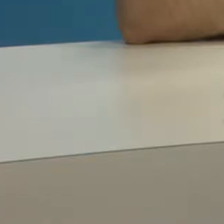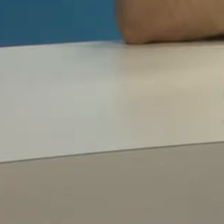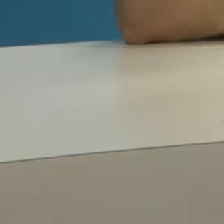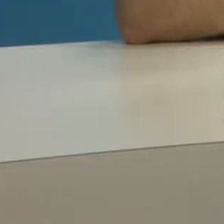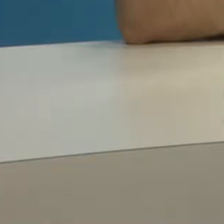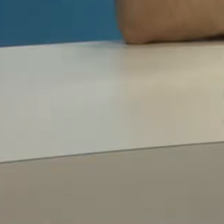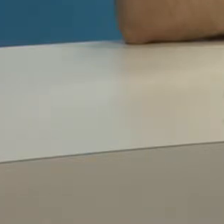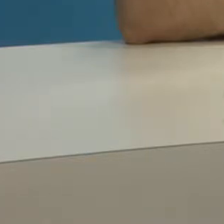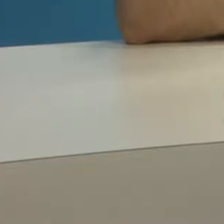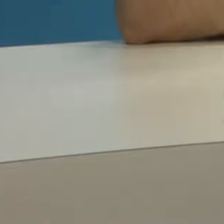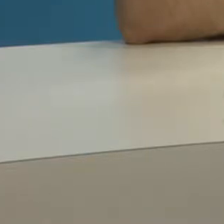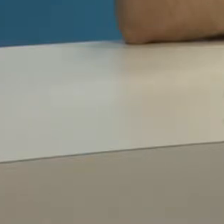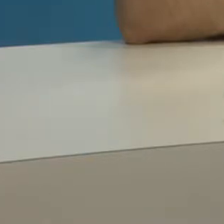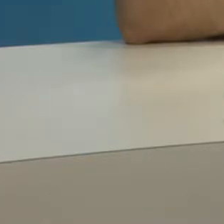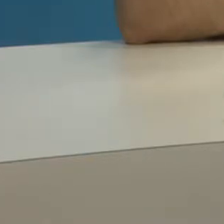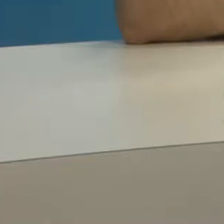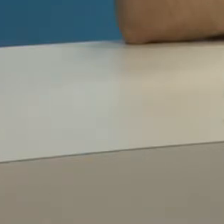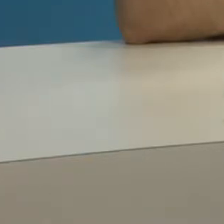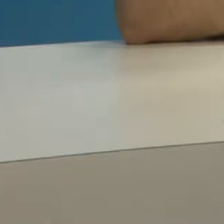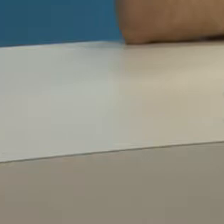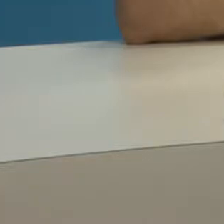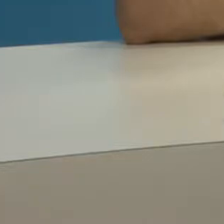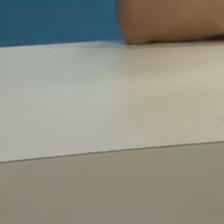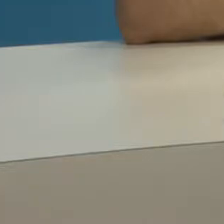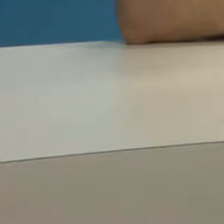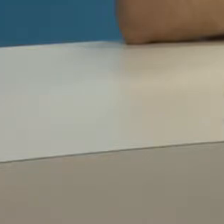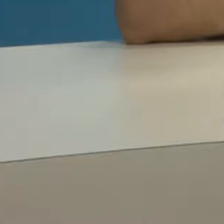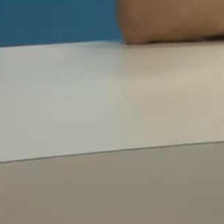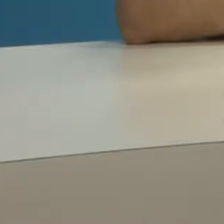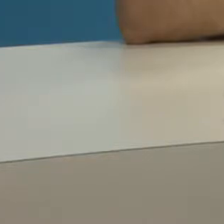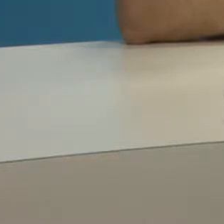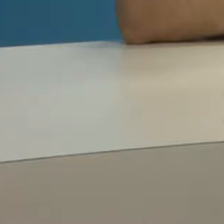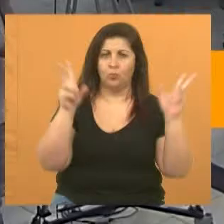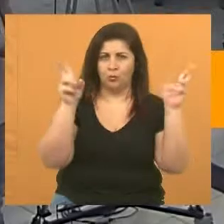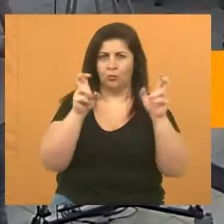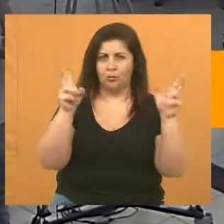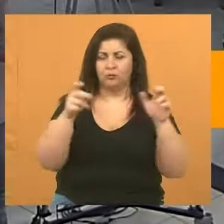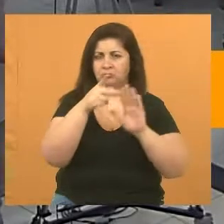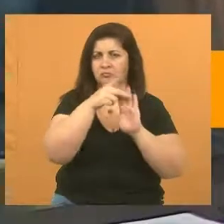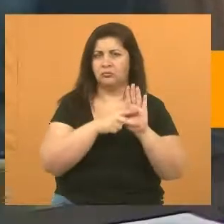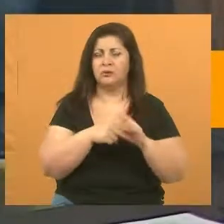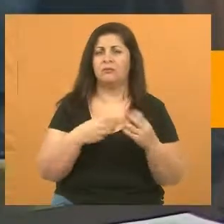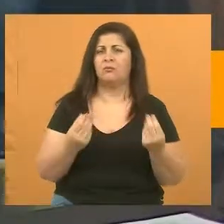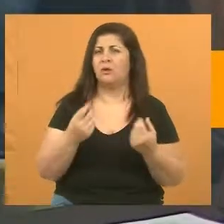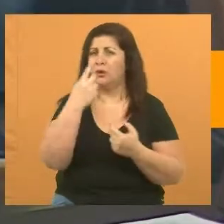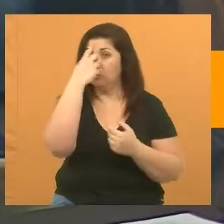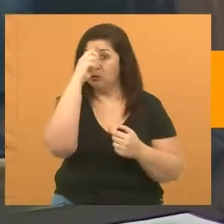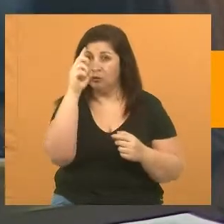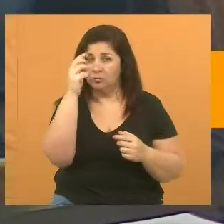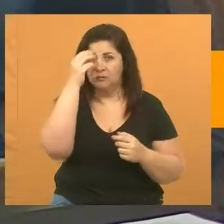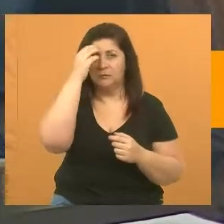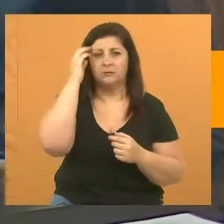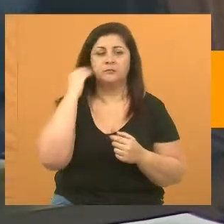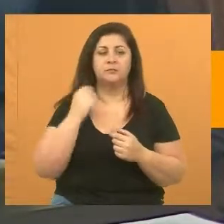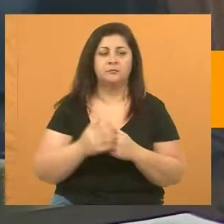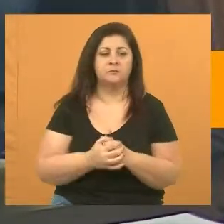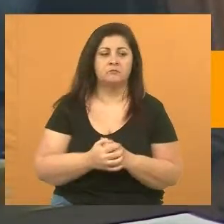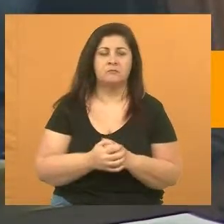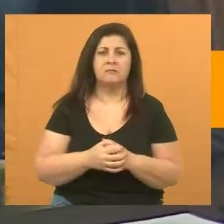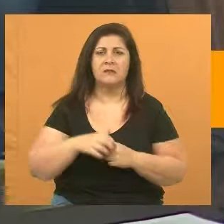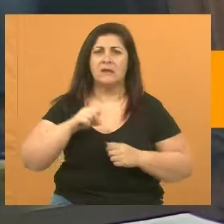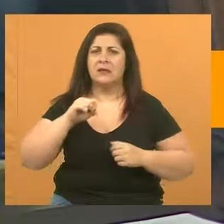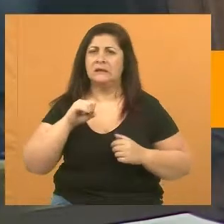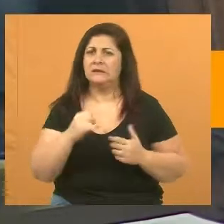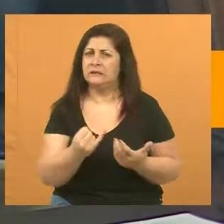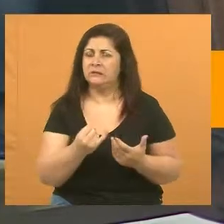Então, primeiramente, vamos ouvir o que o vereador Arildo Batista disse a respeito do decreto. Algumas dúvidas que, se eu